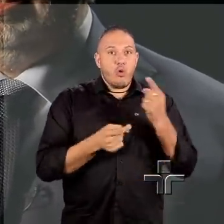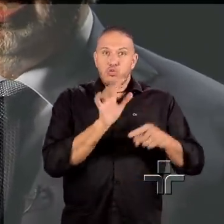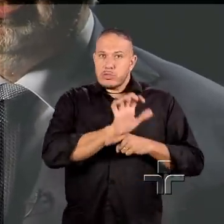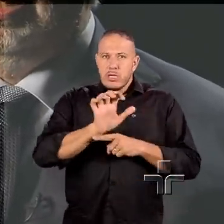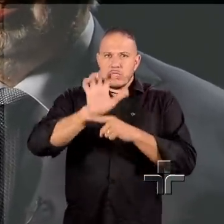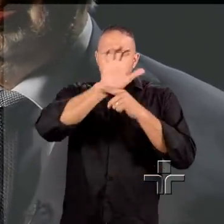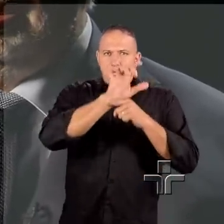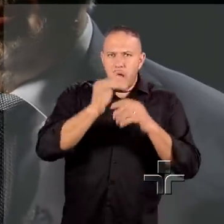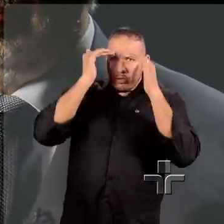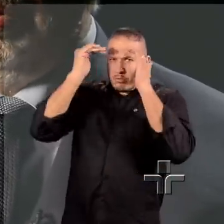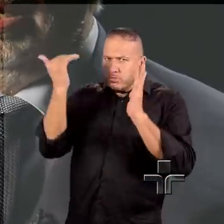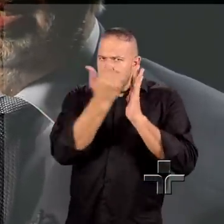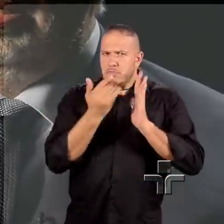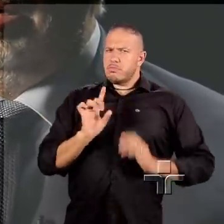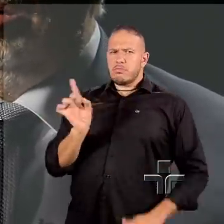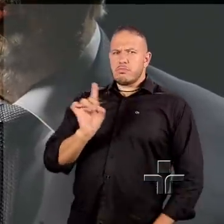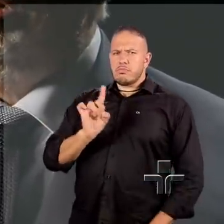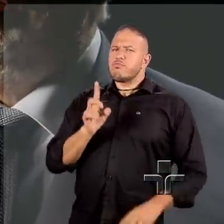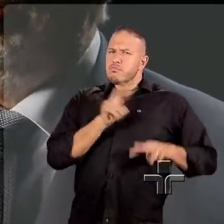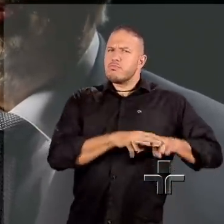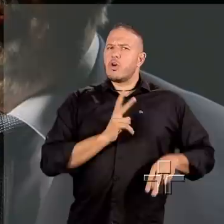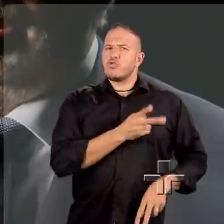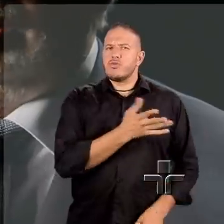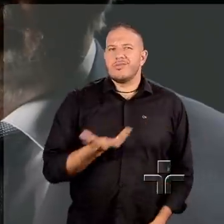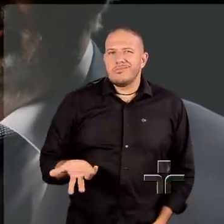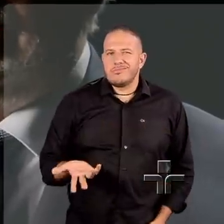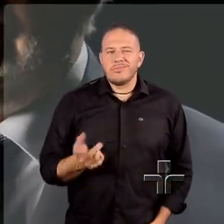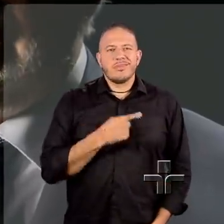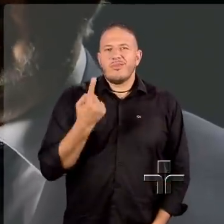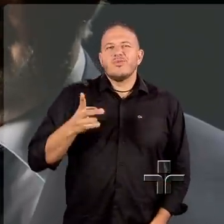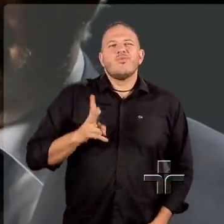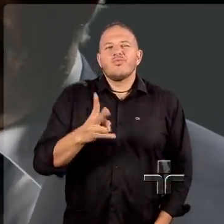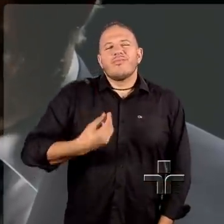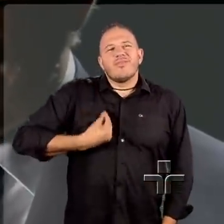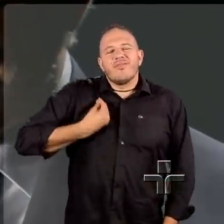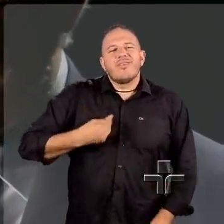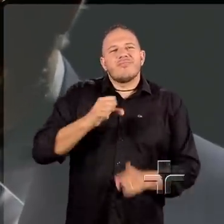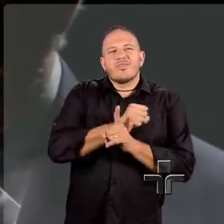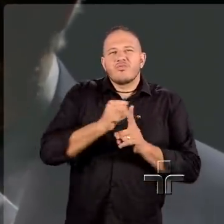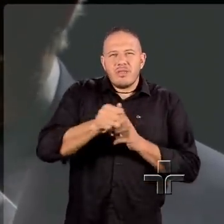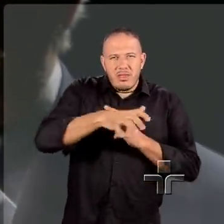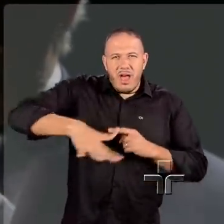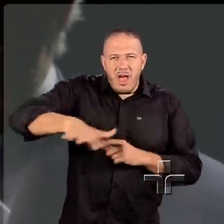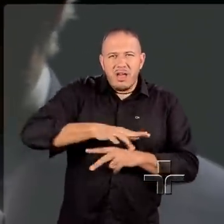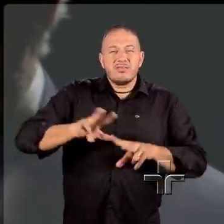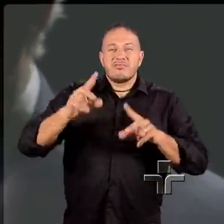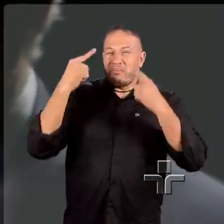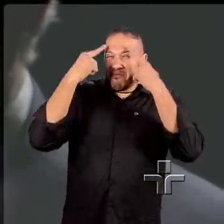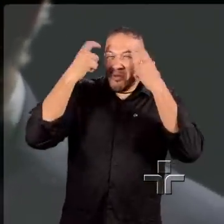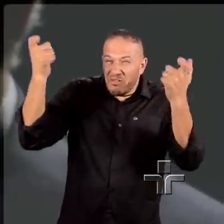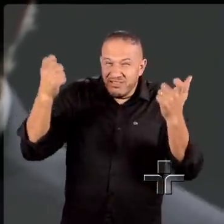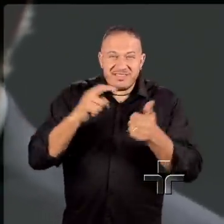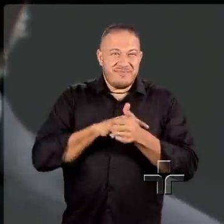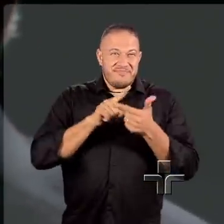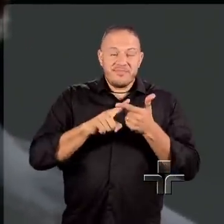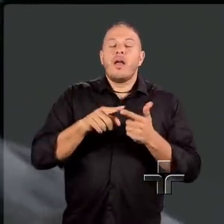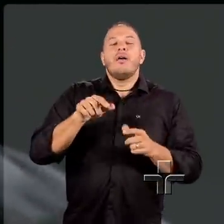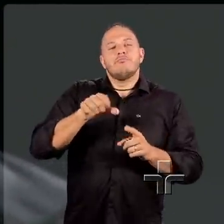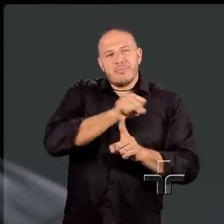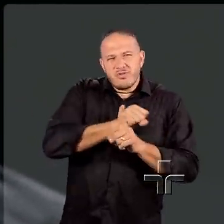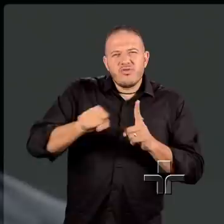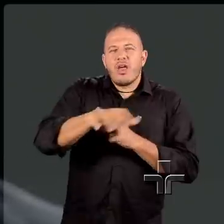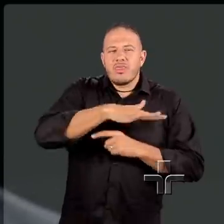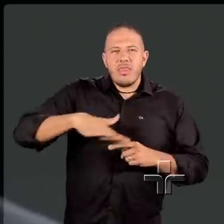cumpriram essa decisão. Então, nós continuamos vivendo numa sociedade violenta, numa sociedade que